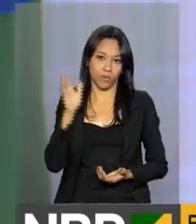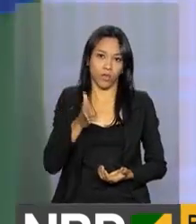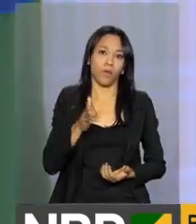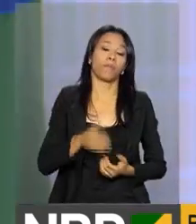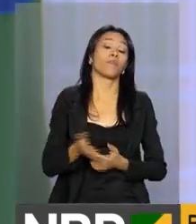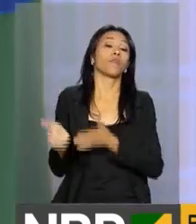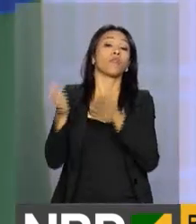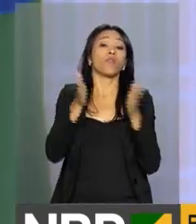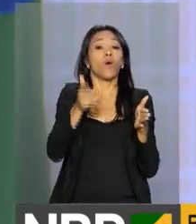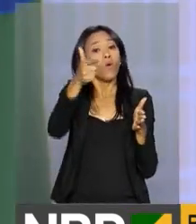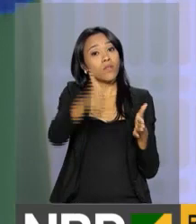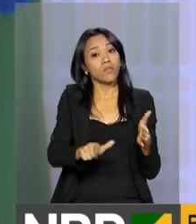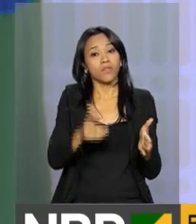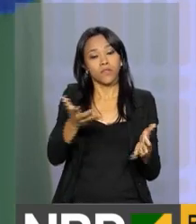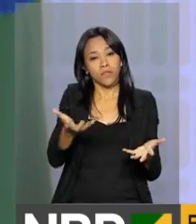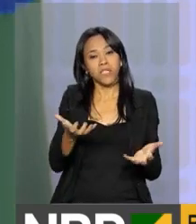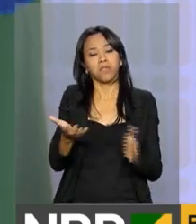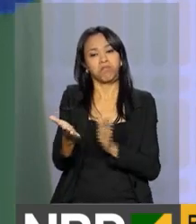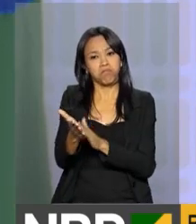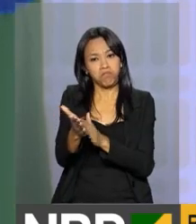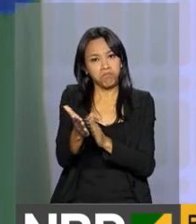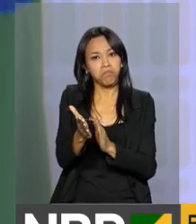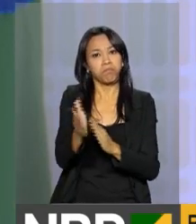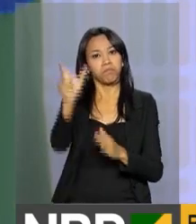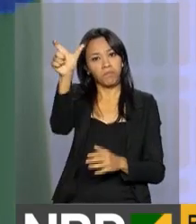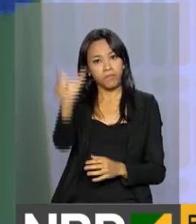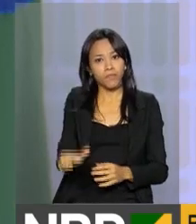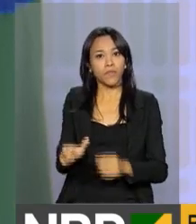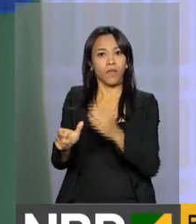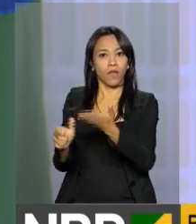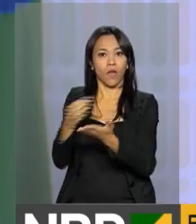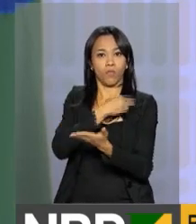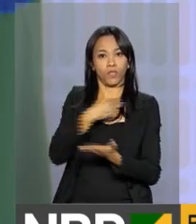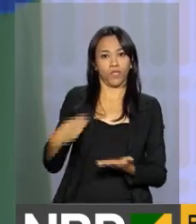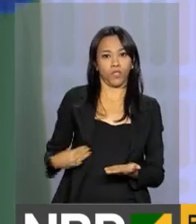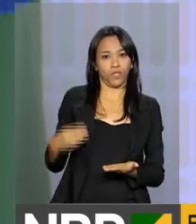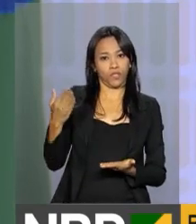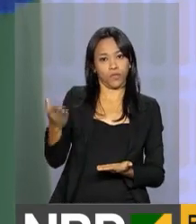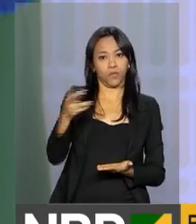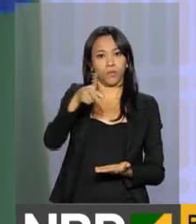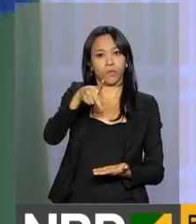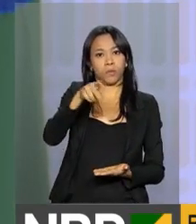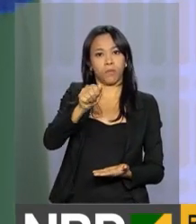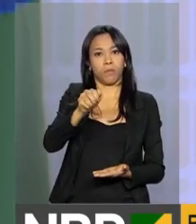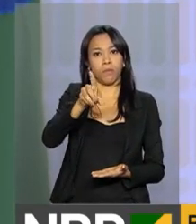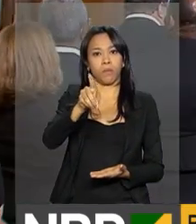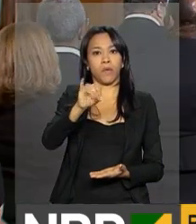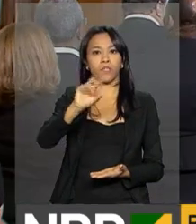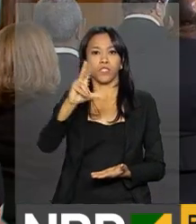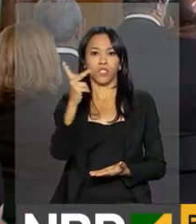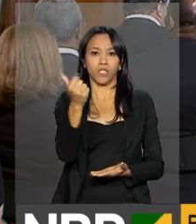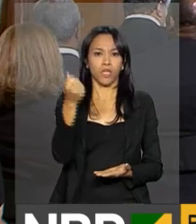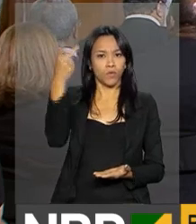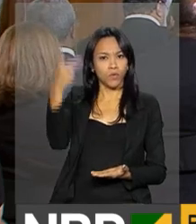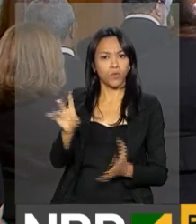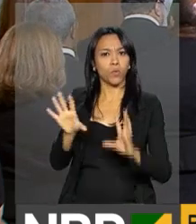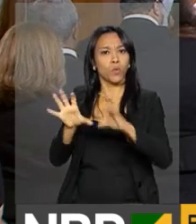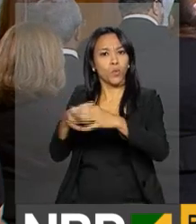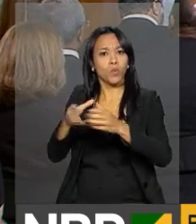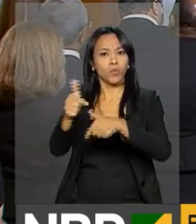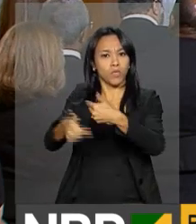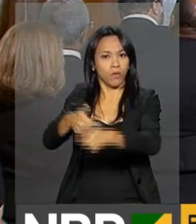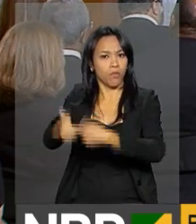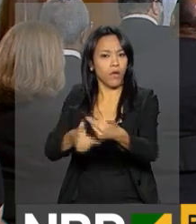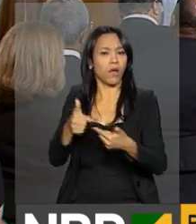o meu reconhecimento ao ministro-chefe da Casa Civil, Eliseu Padilha, à sua equipe,